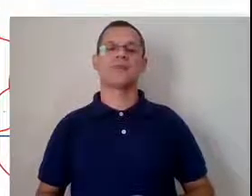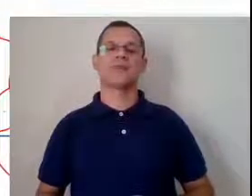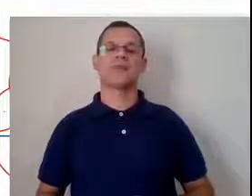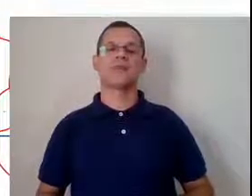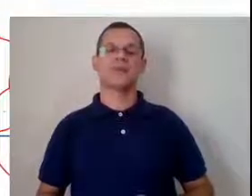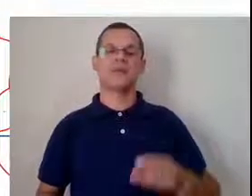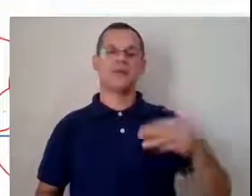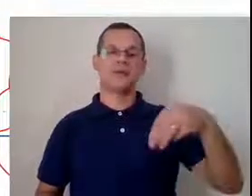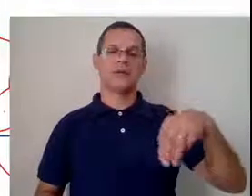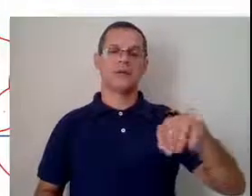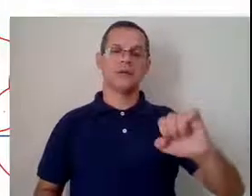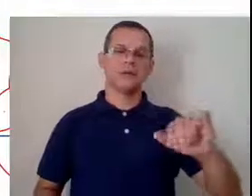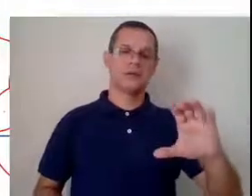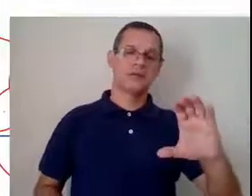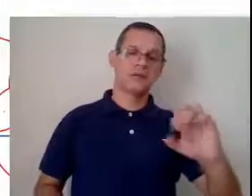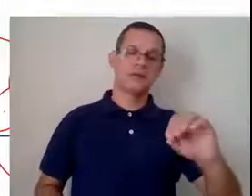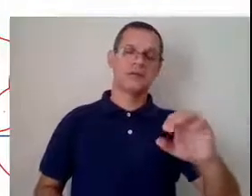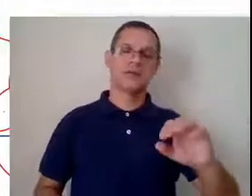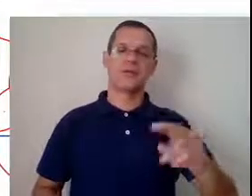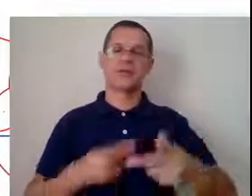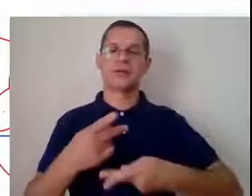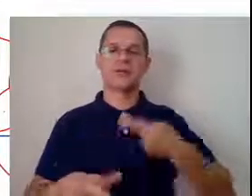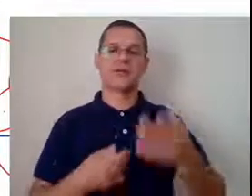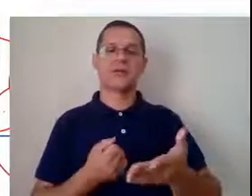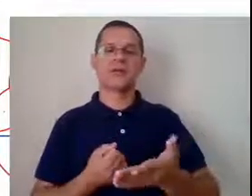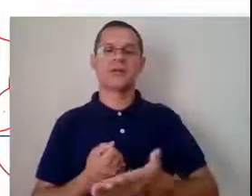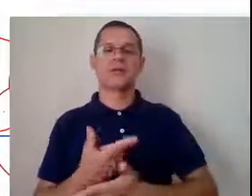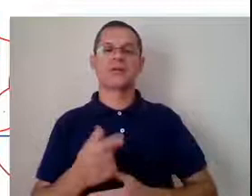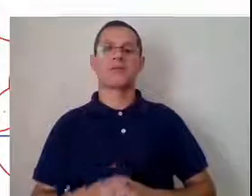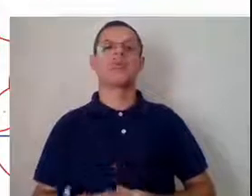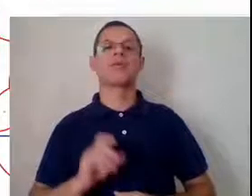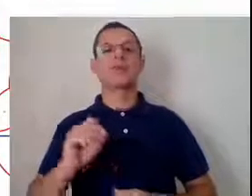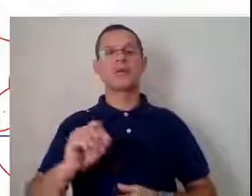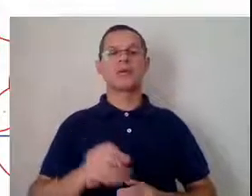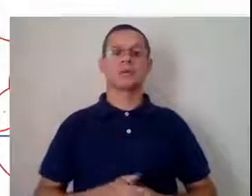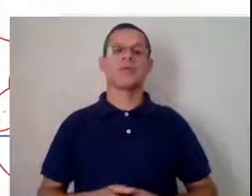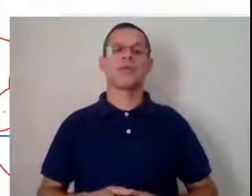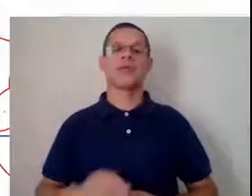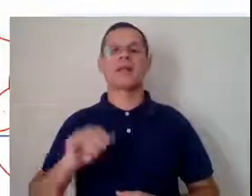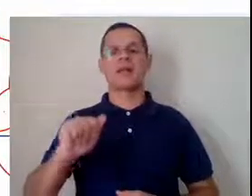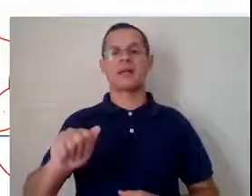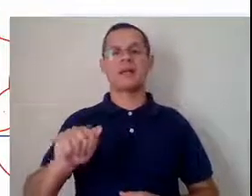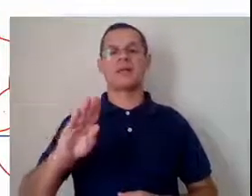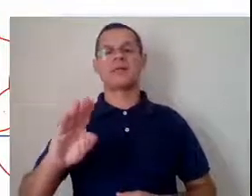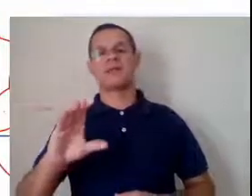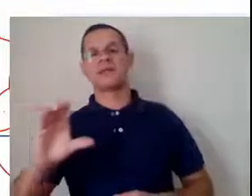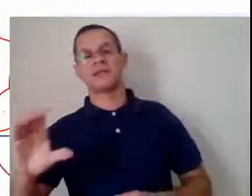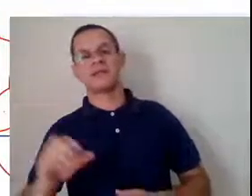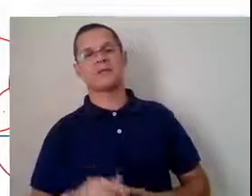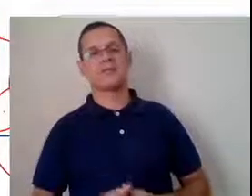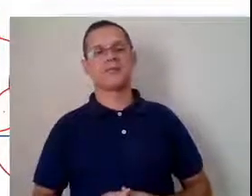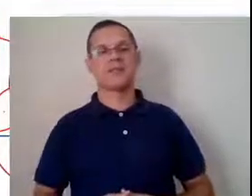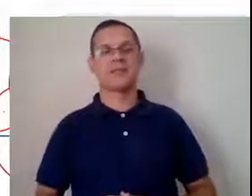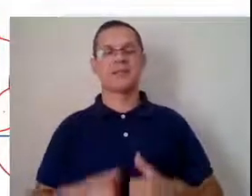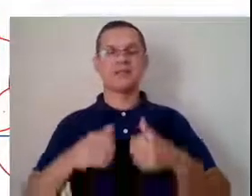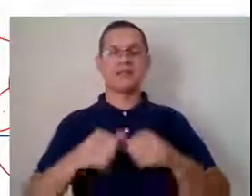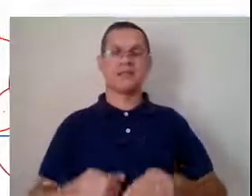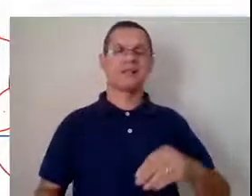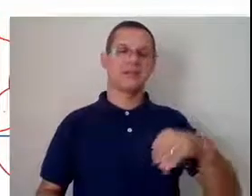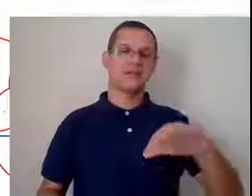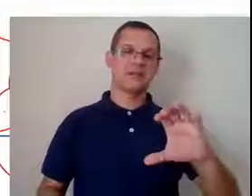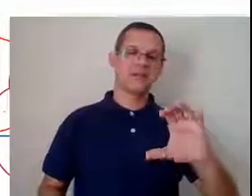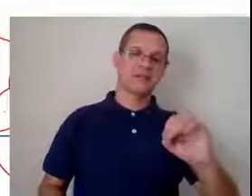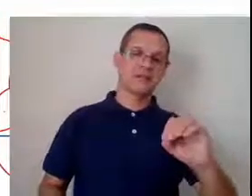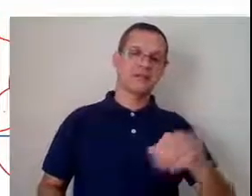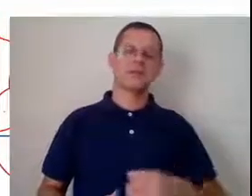esse meinho é os que falaram que consomem quem? A, B e C. Então, nesse meinho ali,